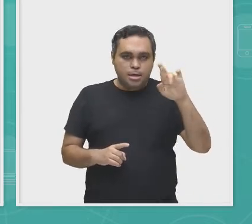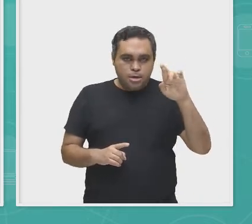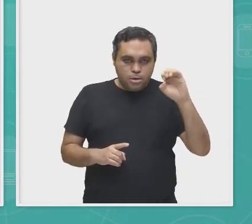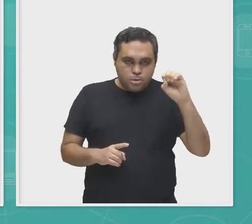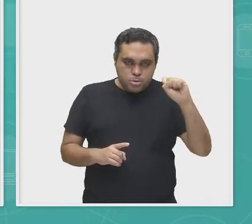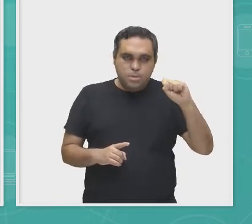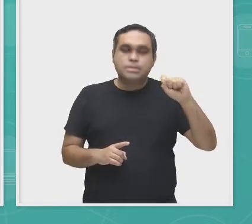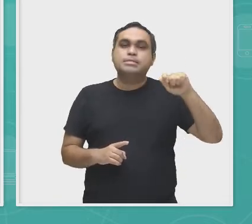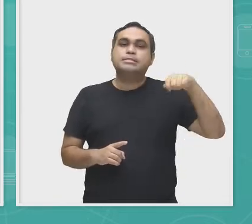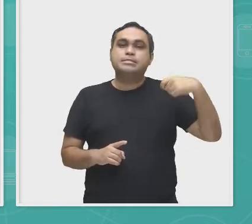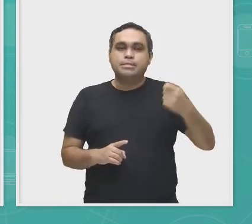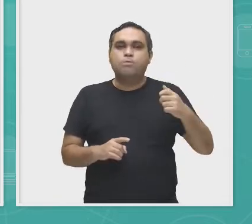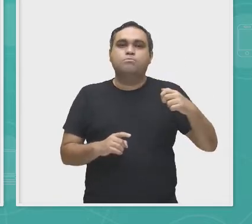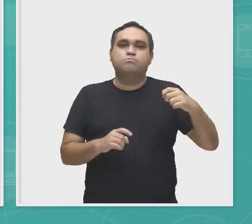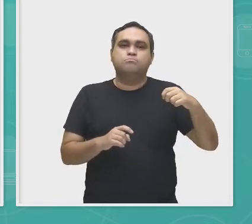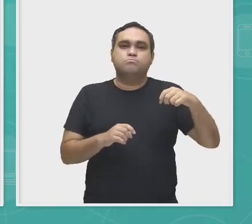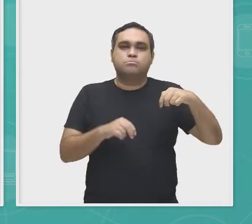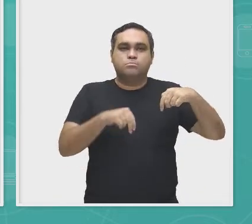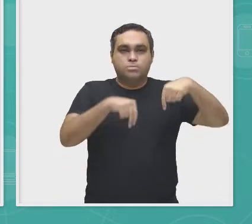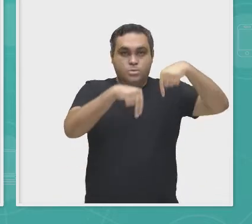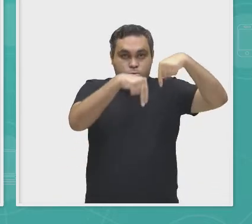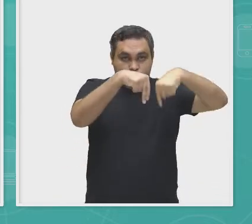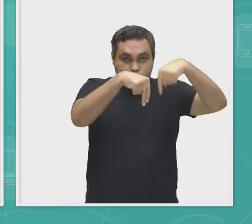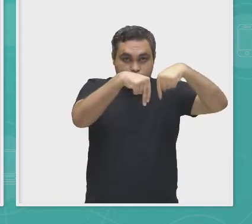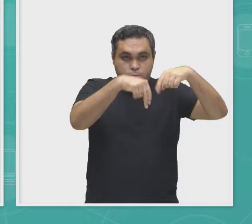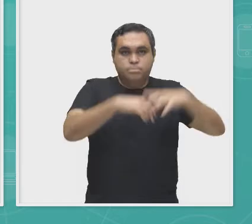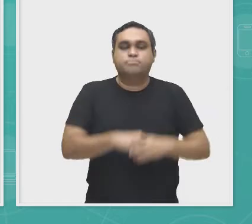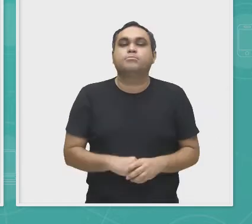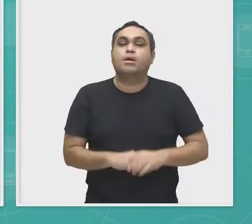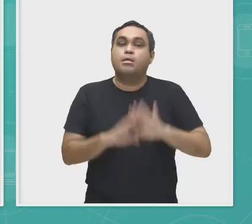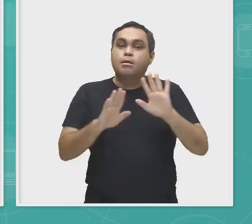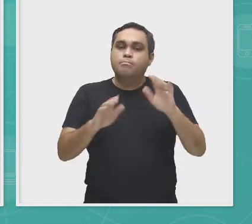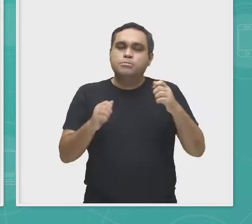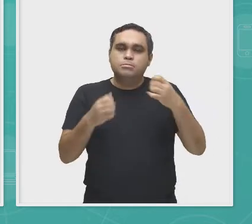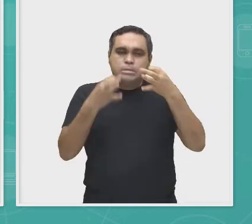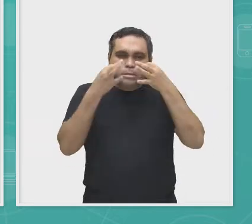inteiros que devemos prestar muita atenção. Primeiro,